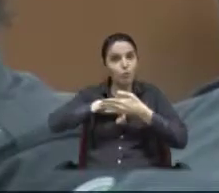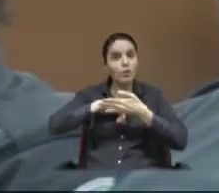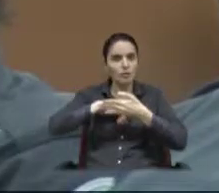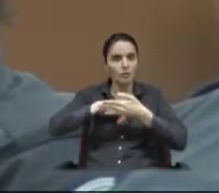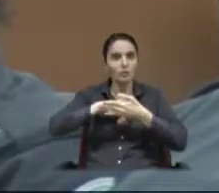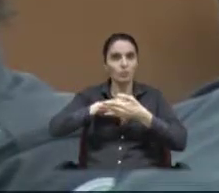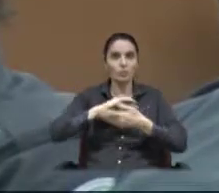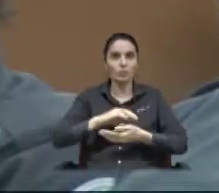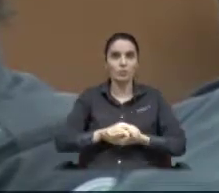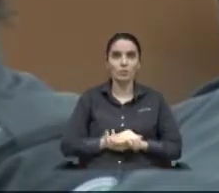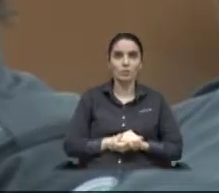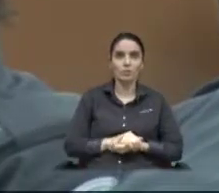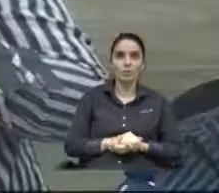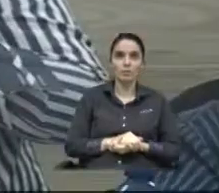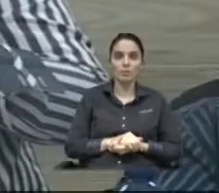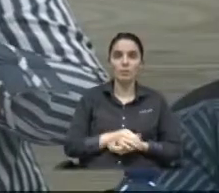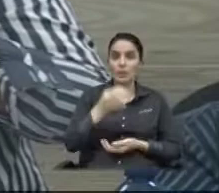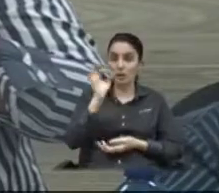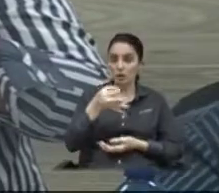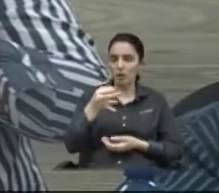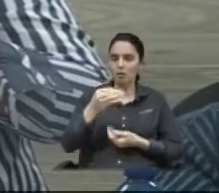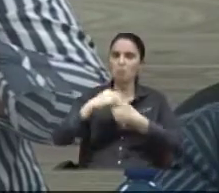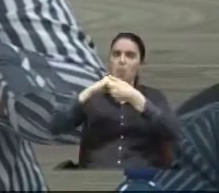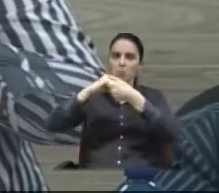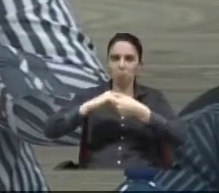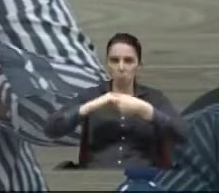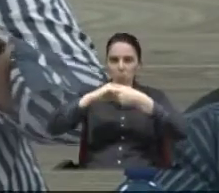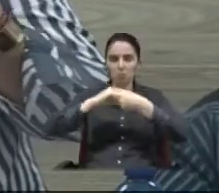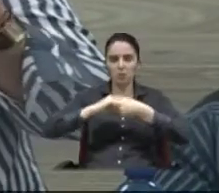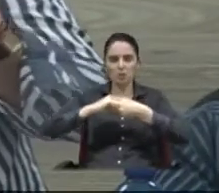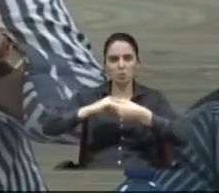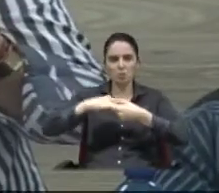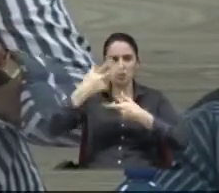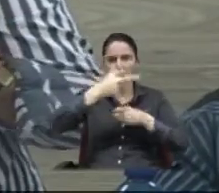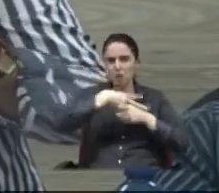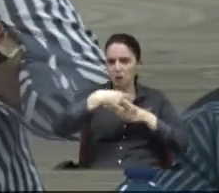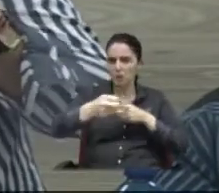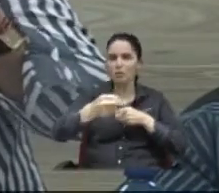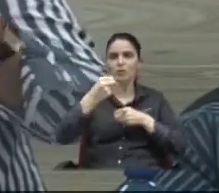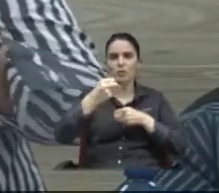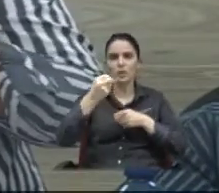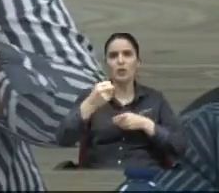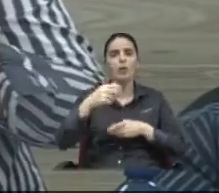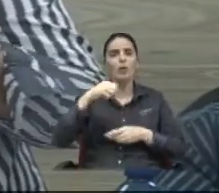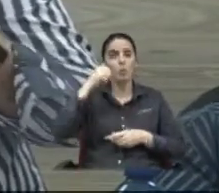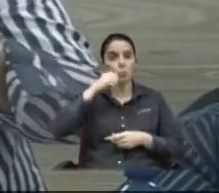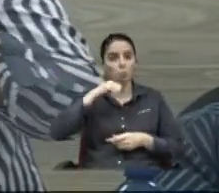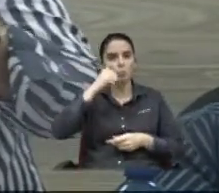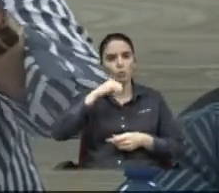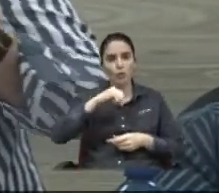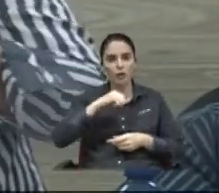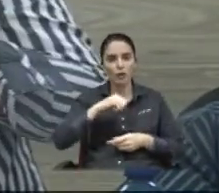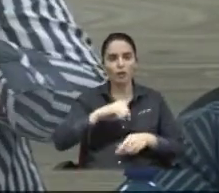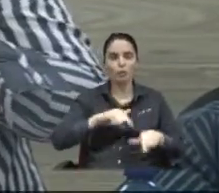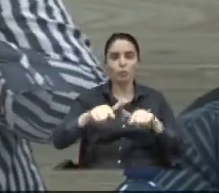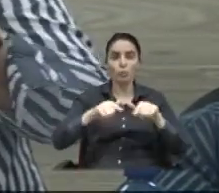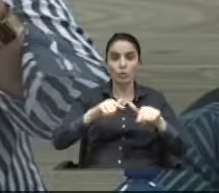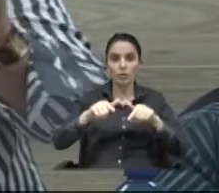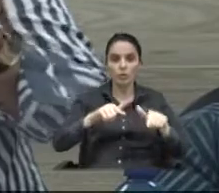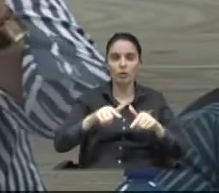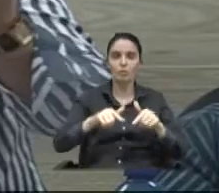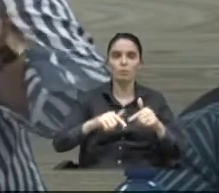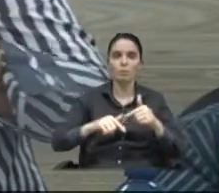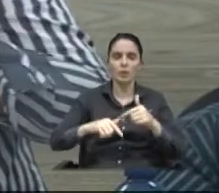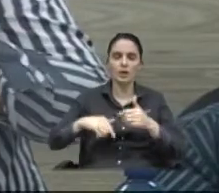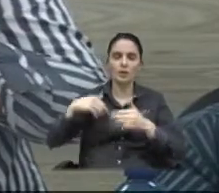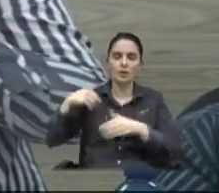isso e fica realmente os parabéns por essa conquista como mulher dentro de um serviço que com muitos e muitos anos